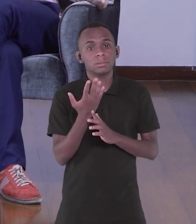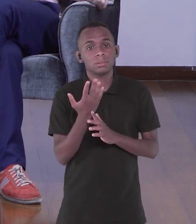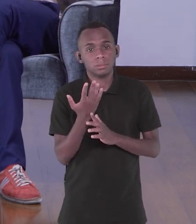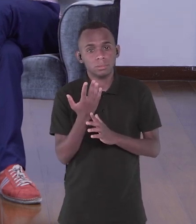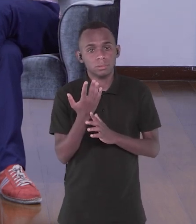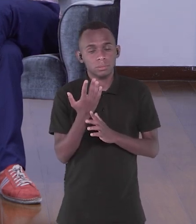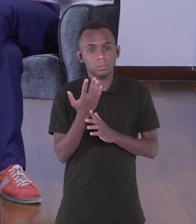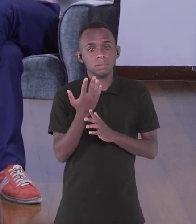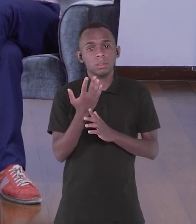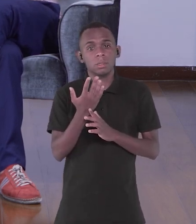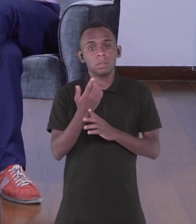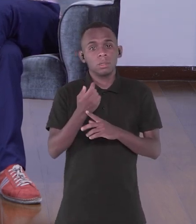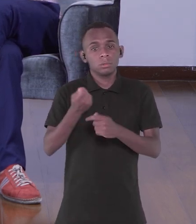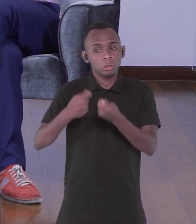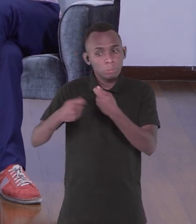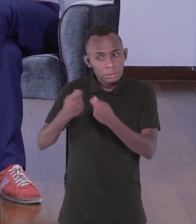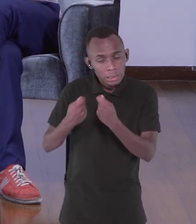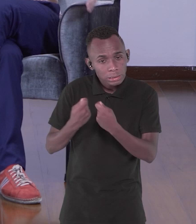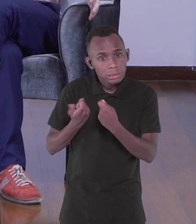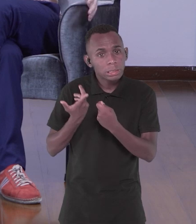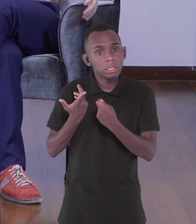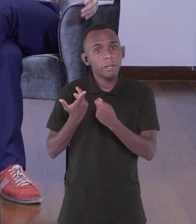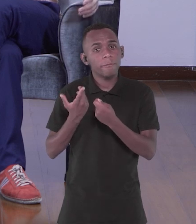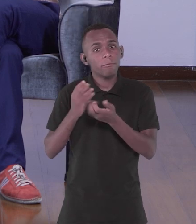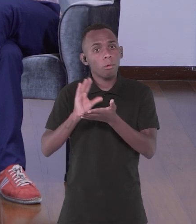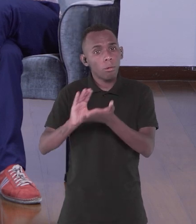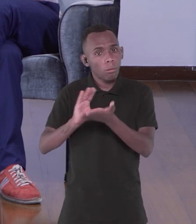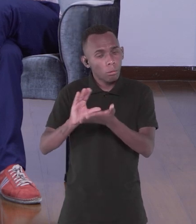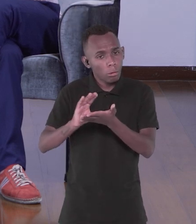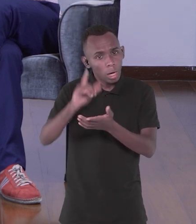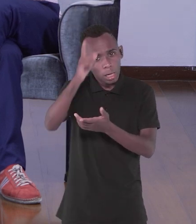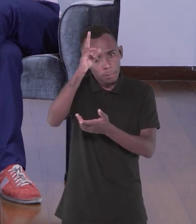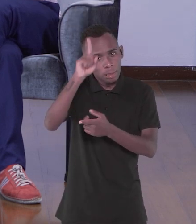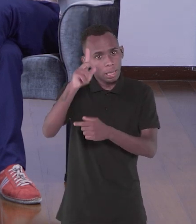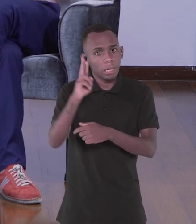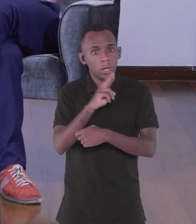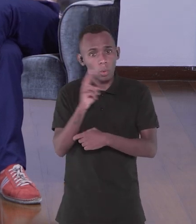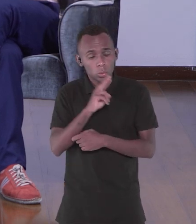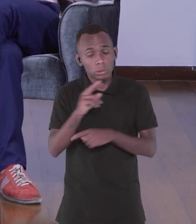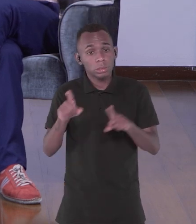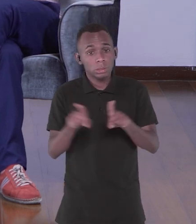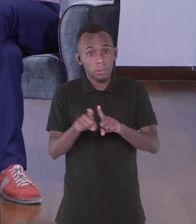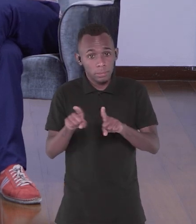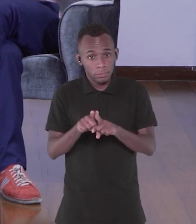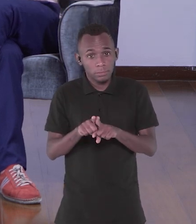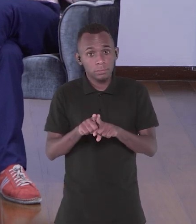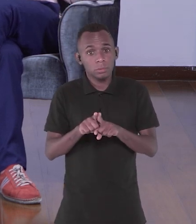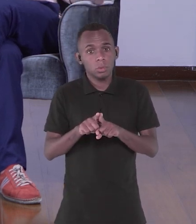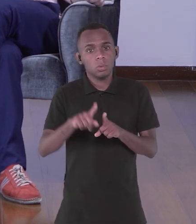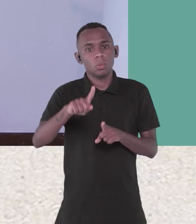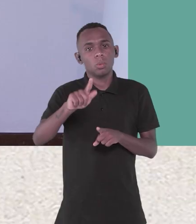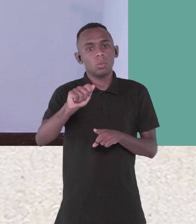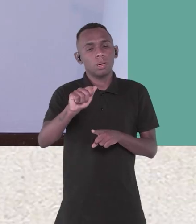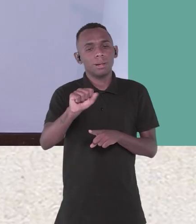canais comerciais, os investimentos alemães na Rússia e, acima de tudo, o